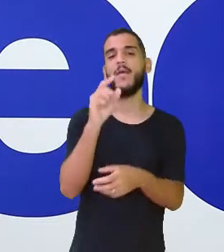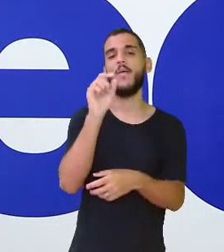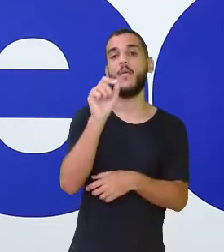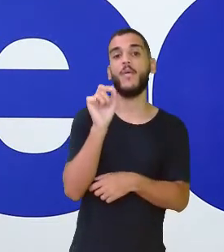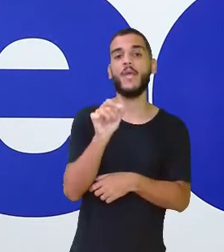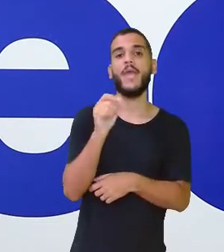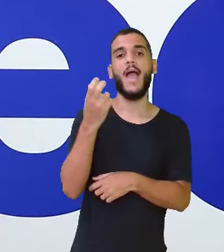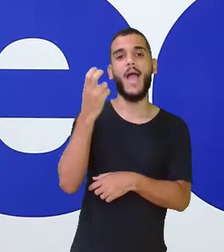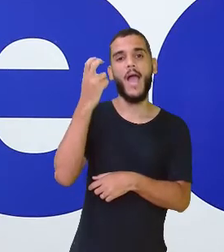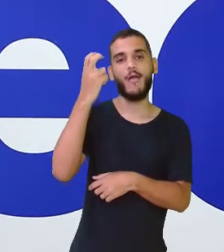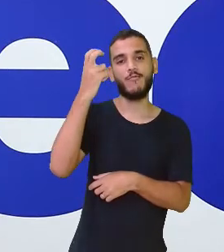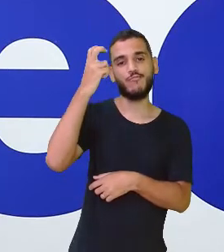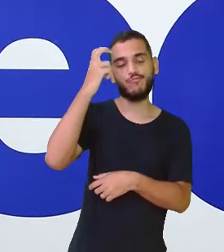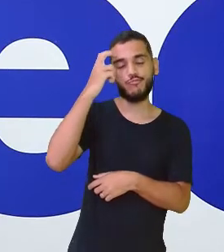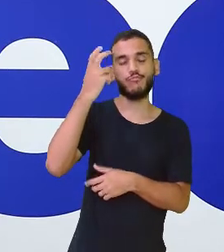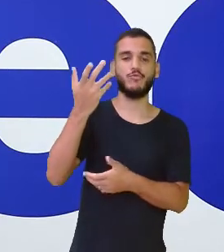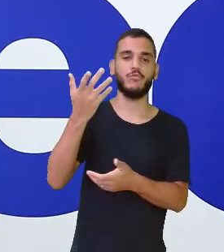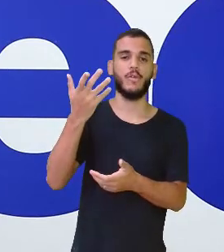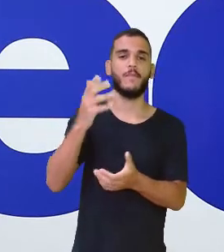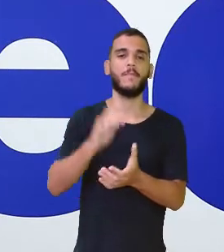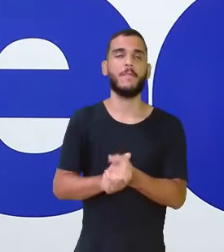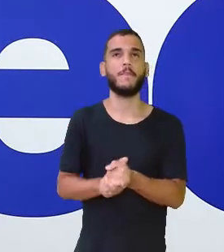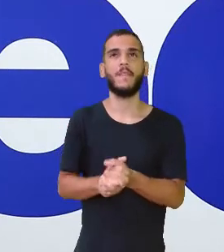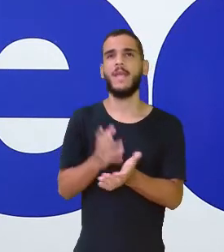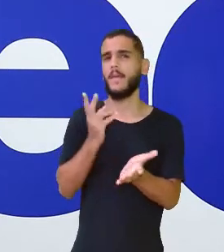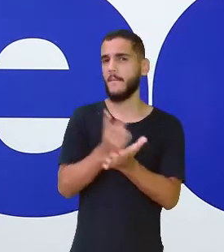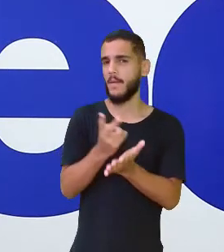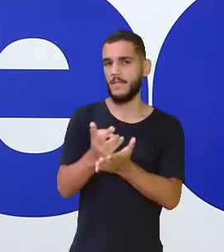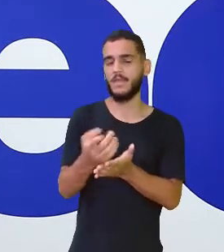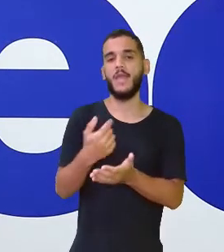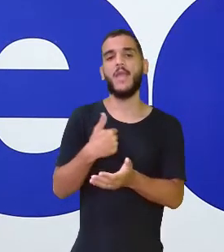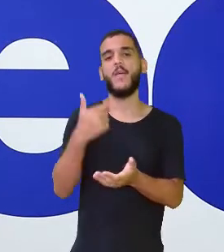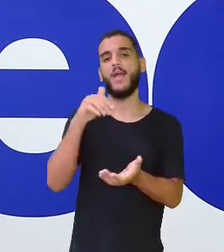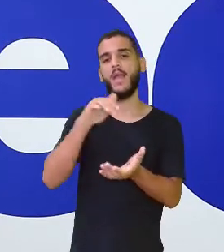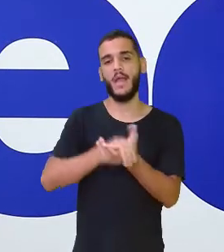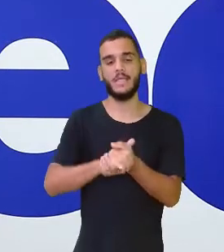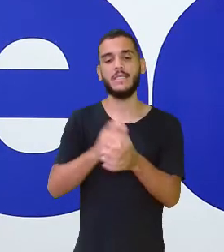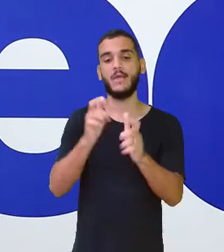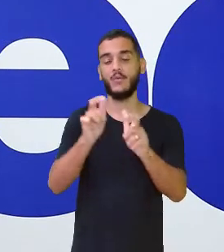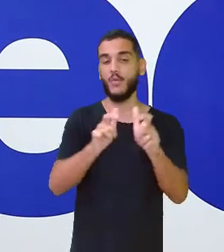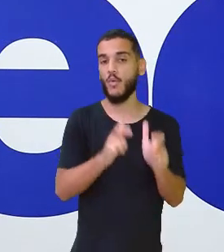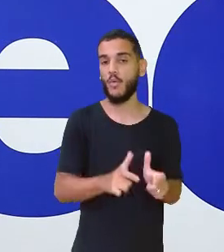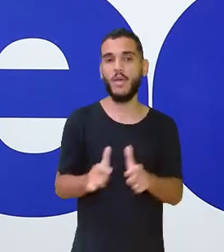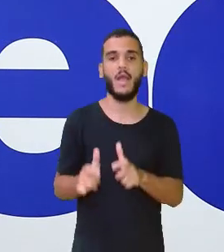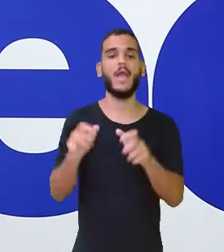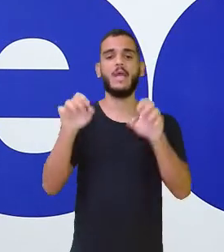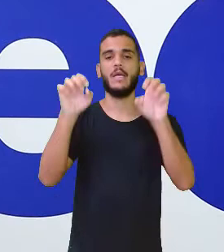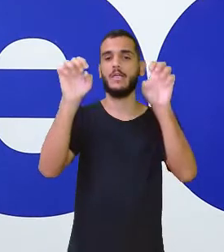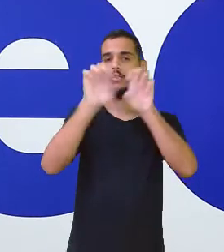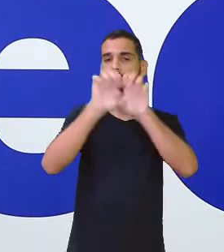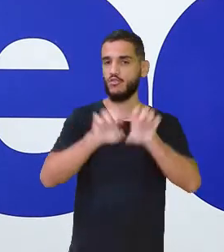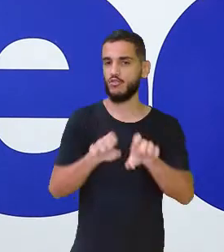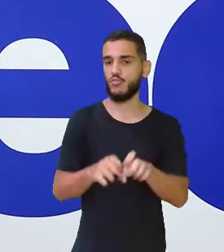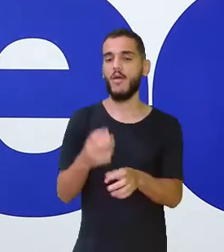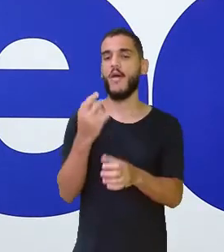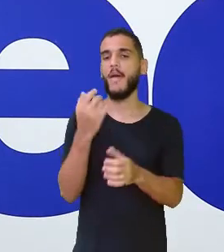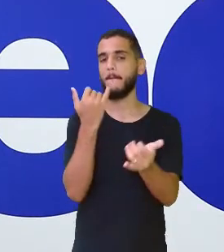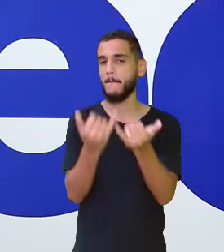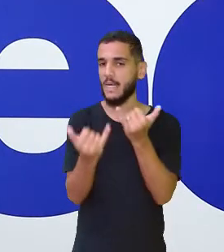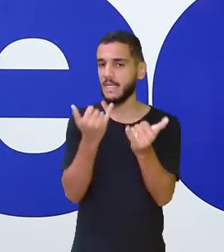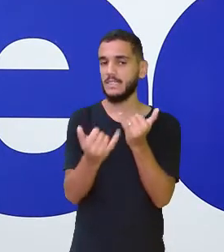permanece. Por exemplo, eu casei no Recanto das Sucupiras, lá em Igaraçu, Nova Igaraçu. E a estrutura é muito parecida, lógico, não é um